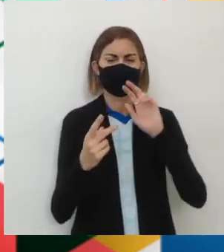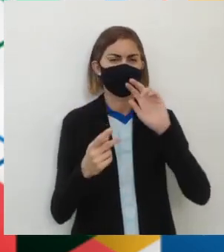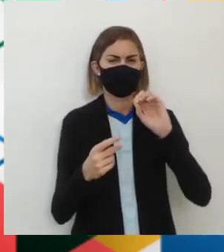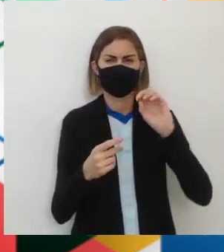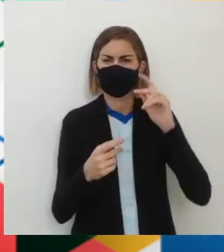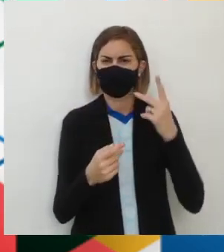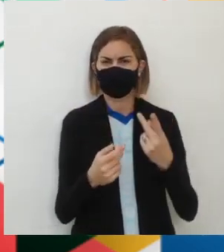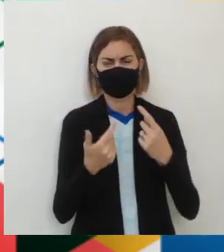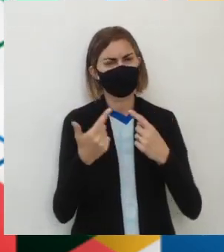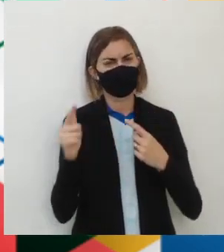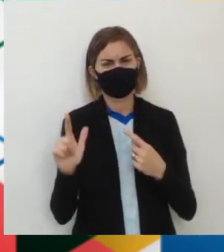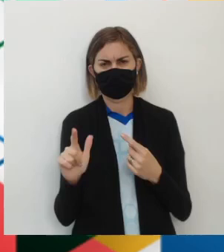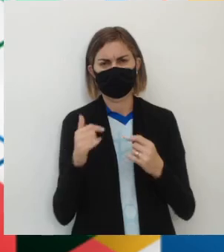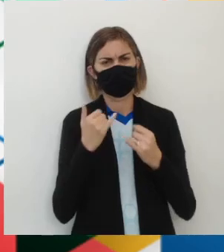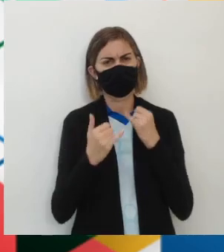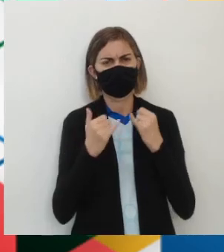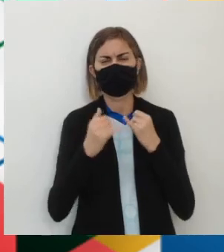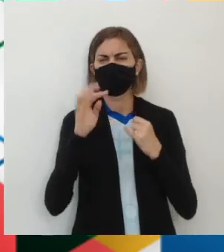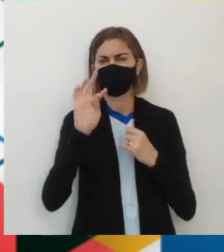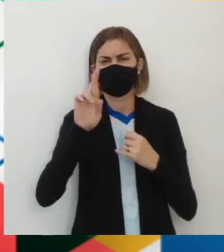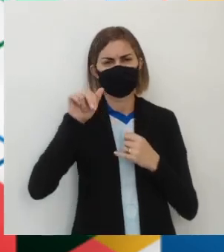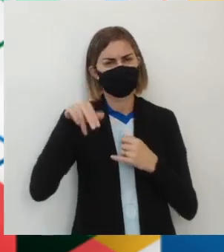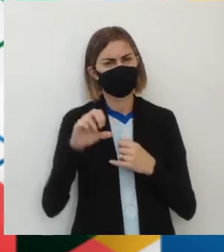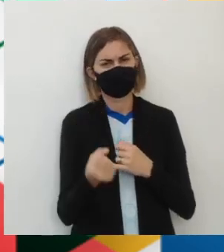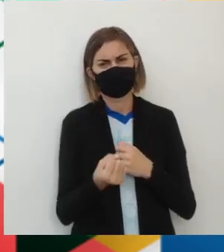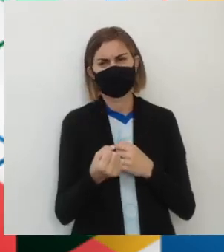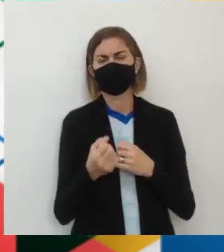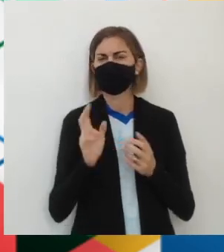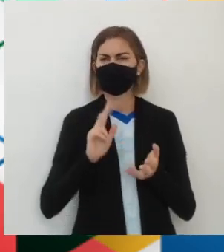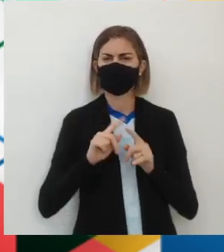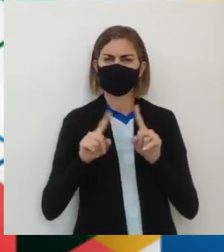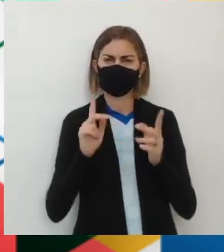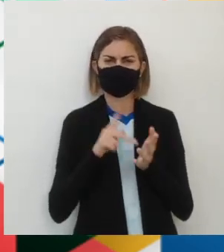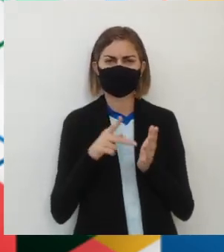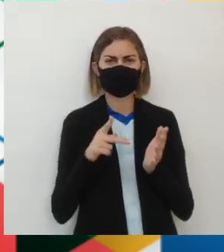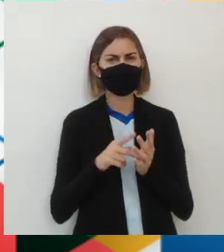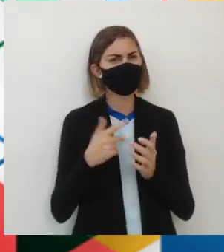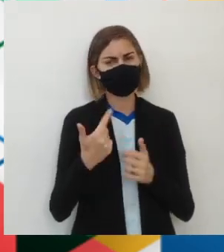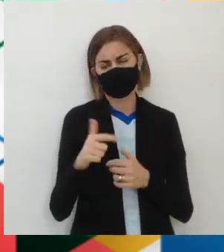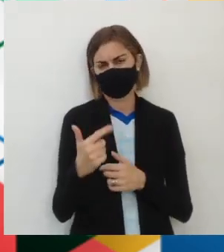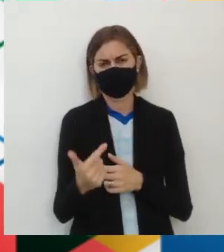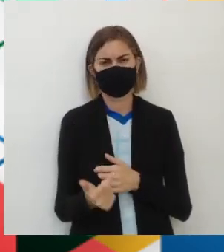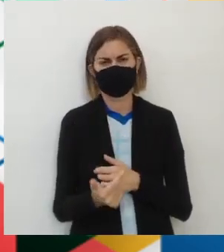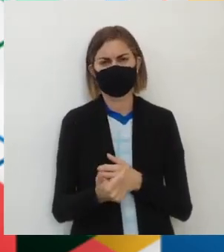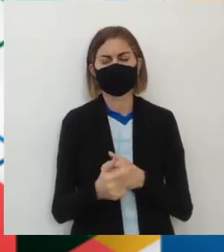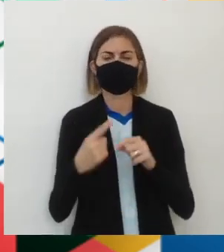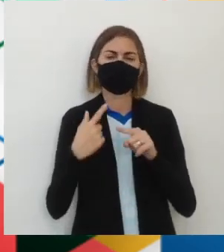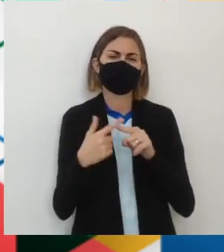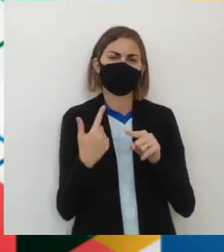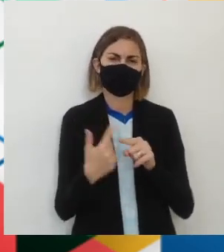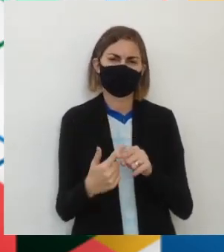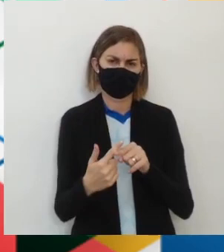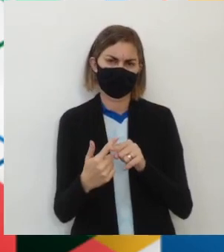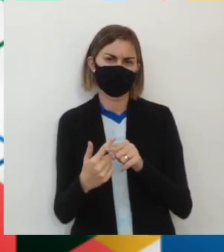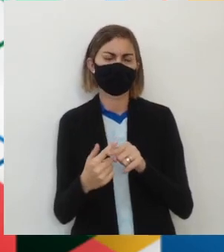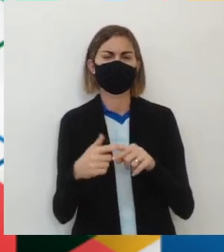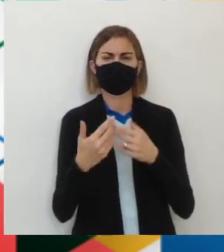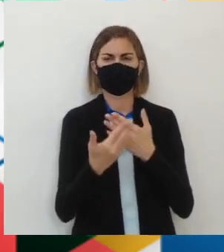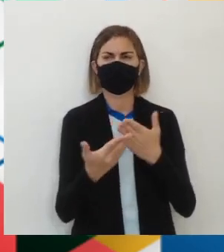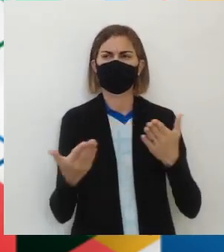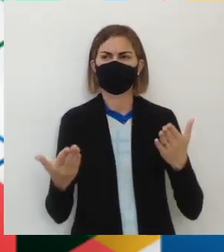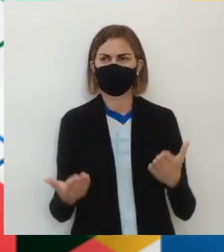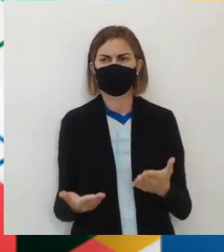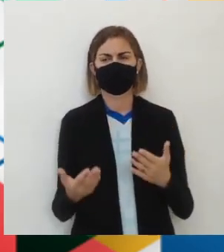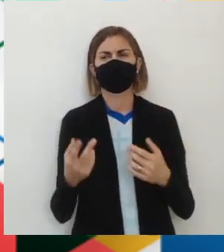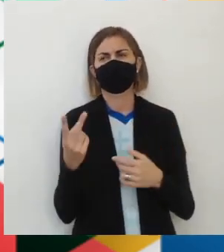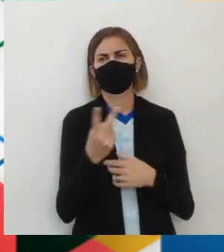para o outro. Então, parece ser trans. Mas, na verdade, não procede isso. Por quê? Aí, ó,